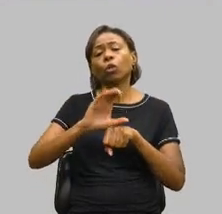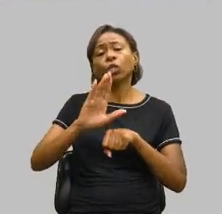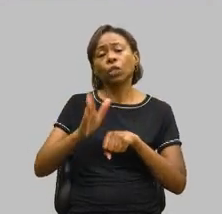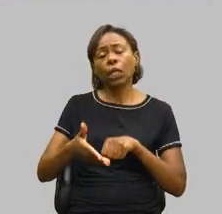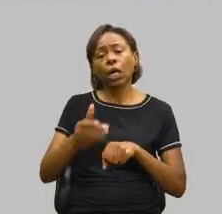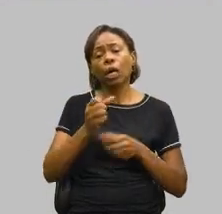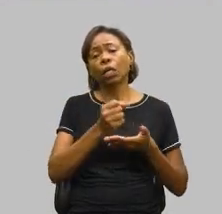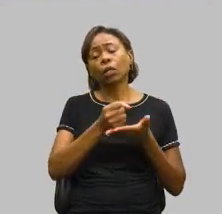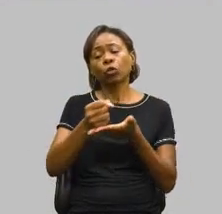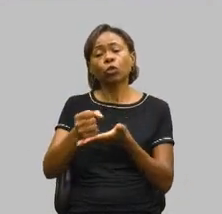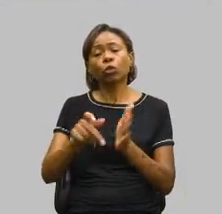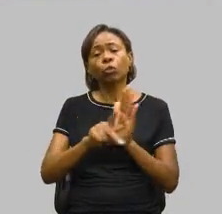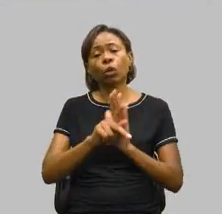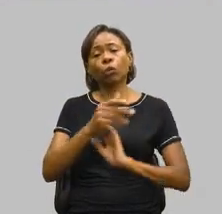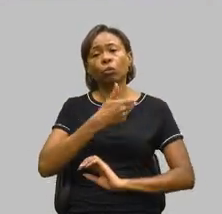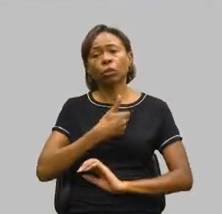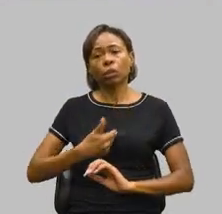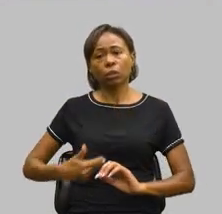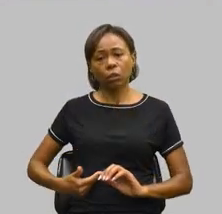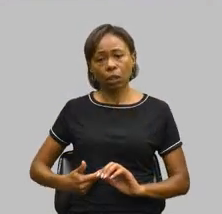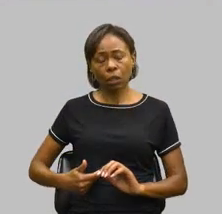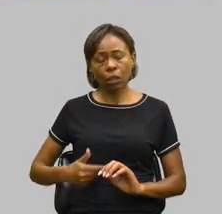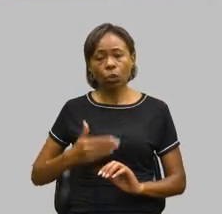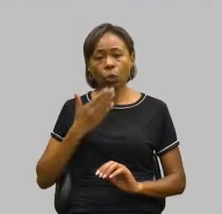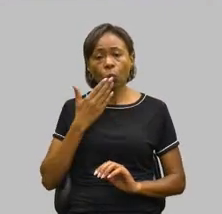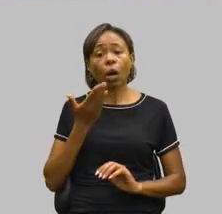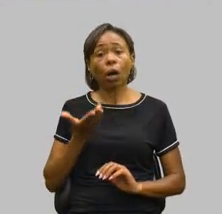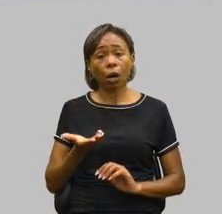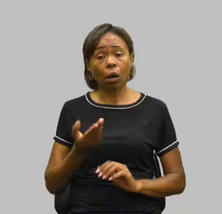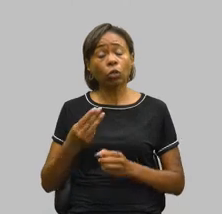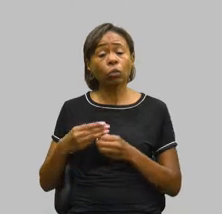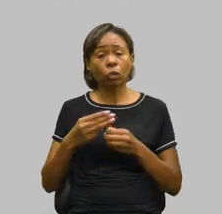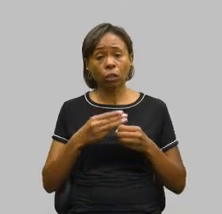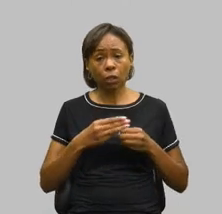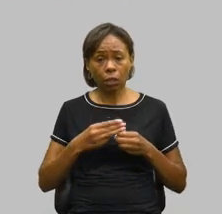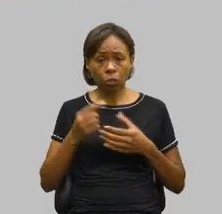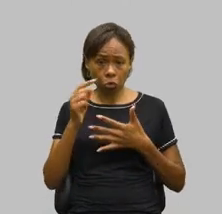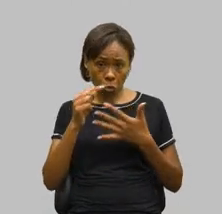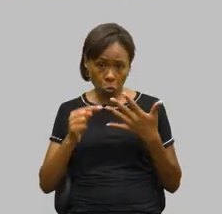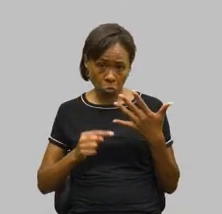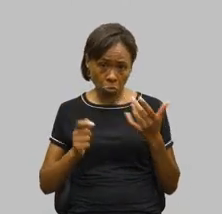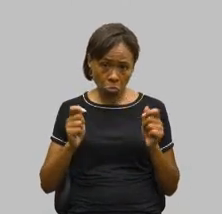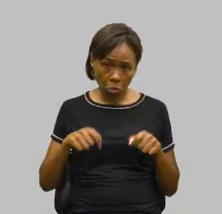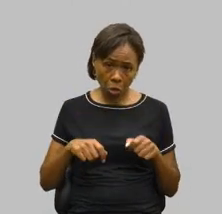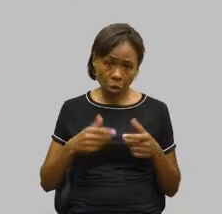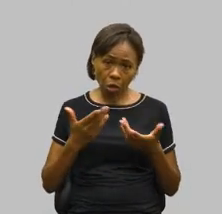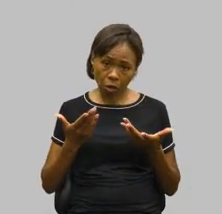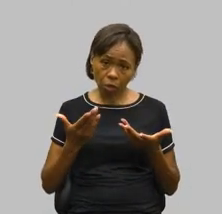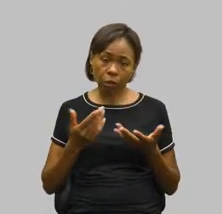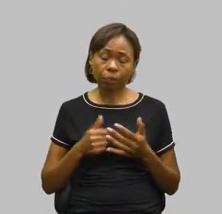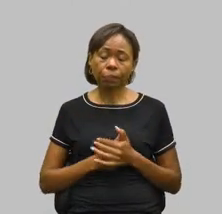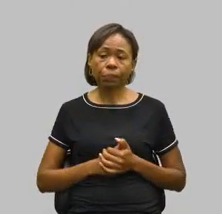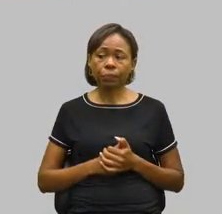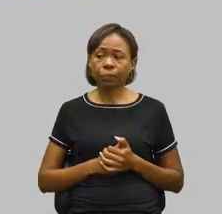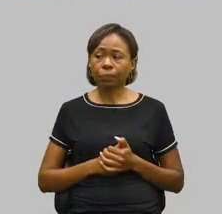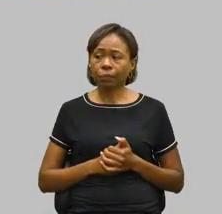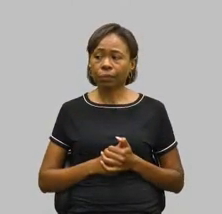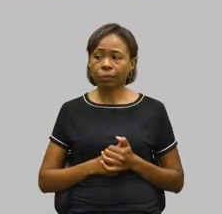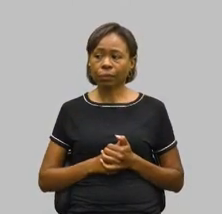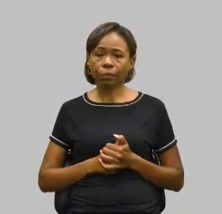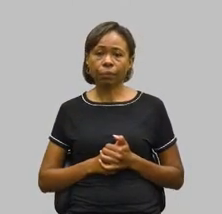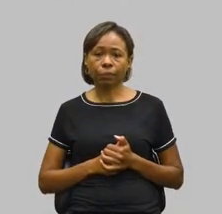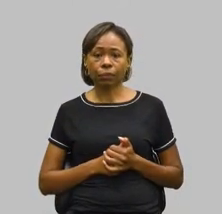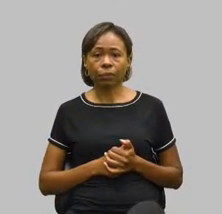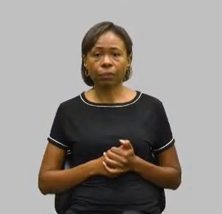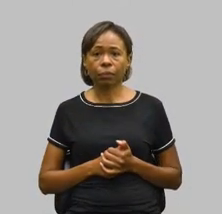no estado você mostrou de uma forma macro é pontuar pra gente exatamente Quais são os estados e